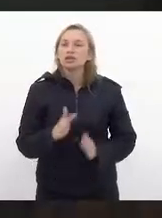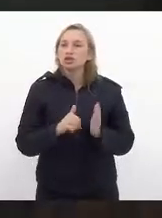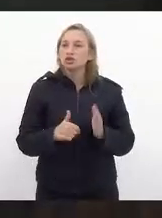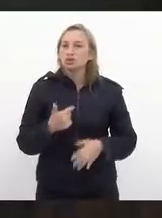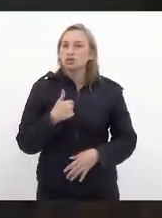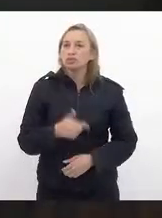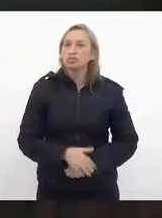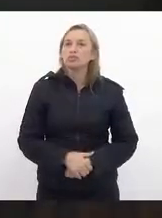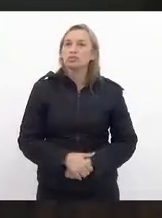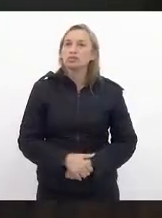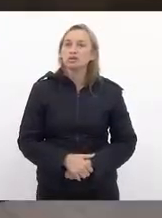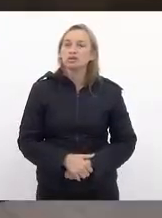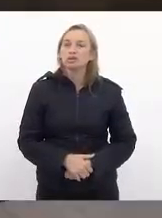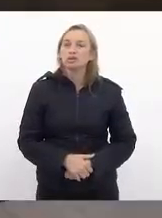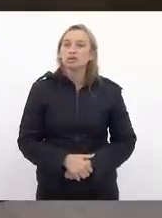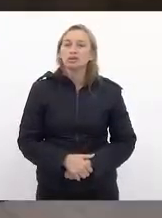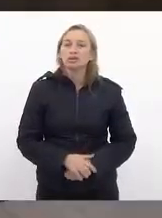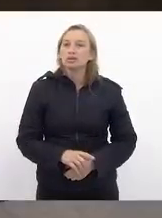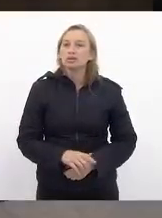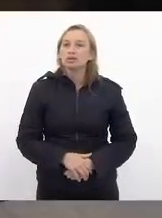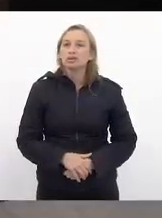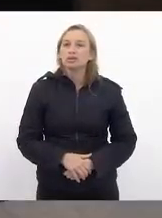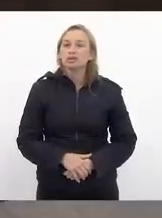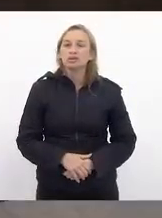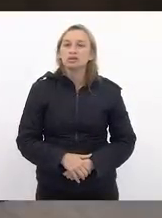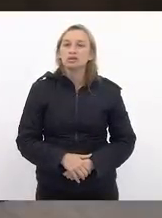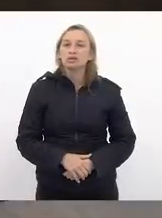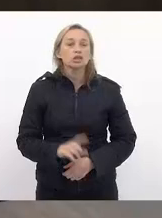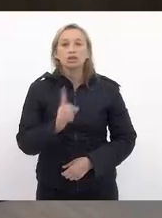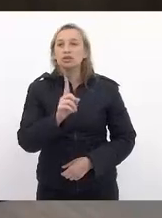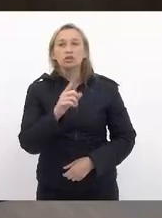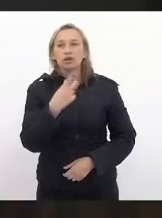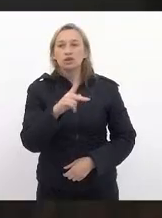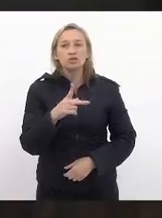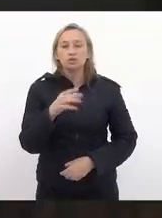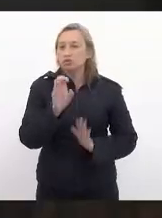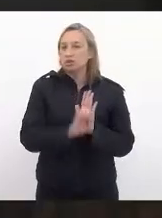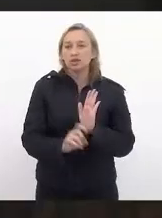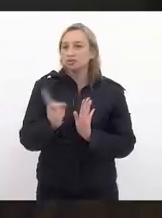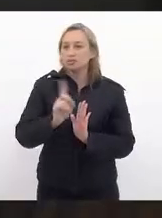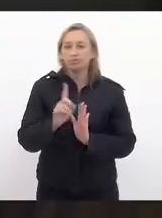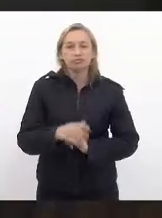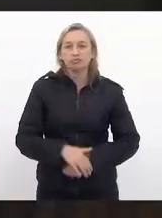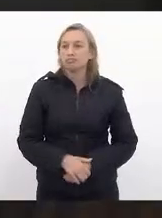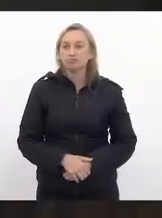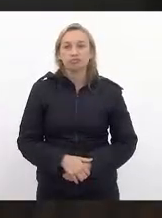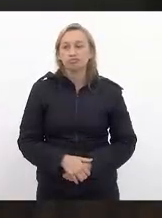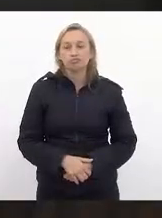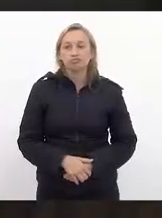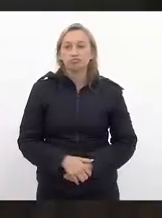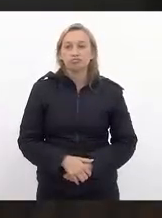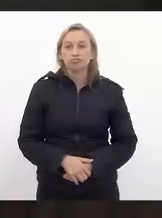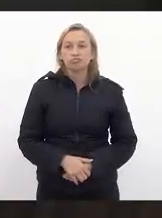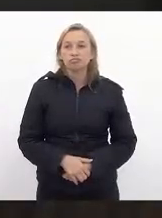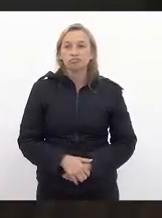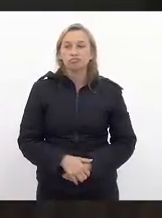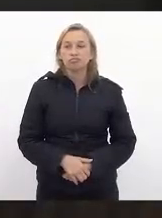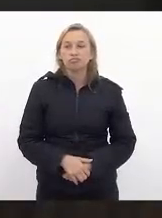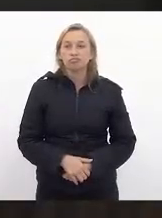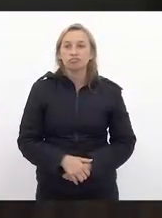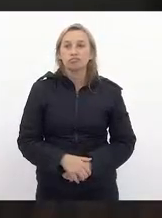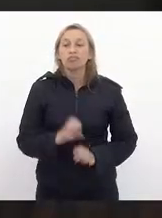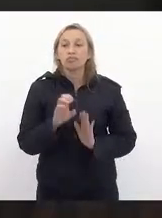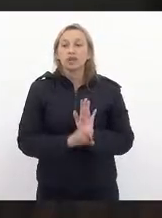aqui não é não é a emenda que vossa excelência não E aí